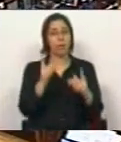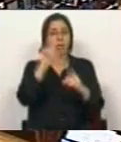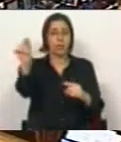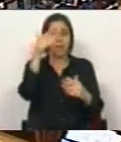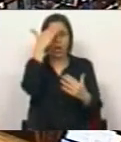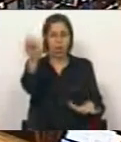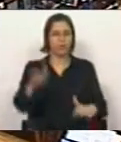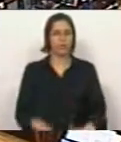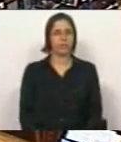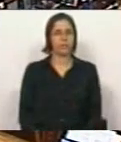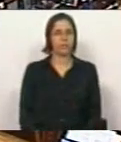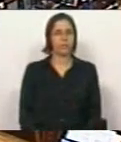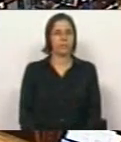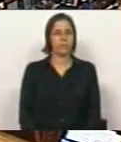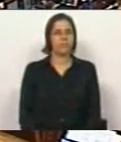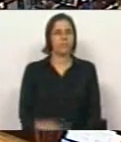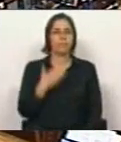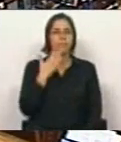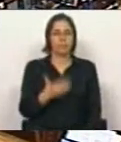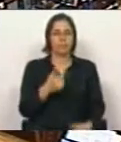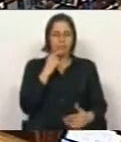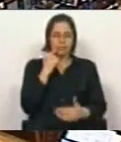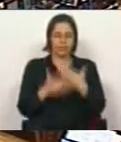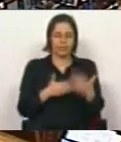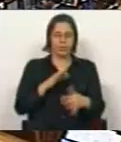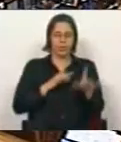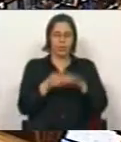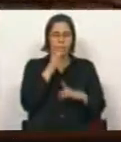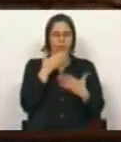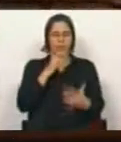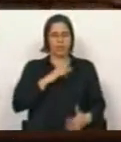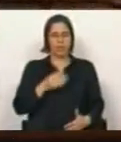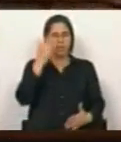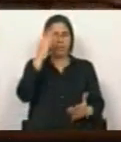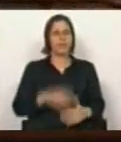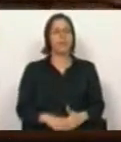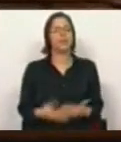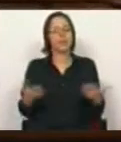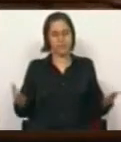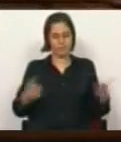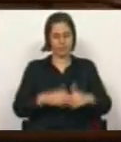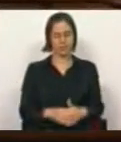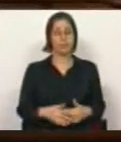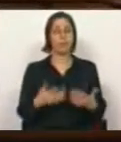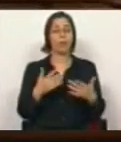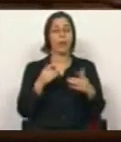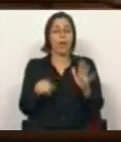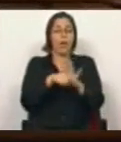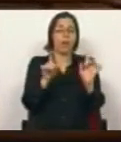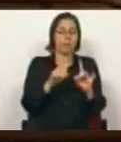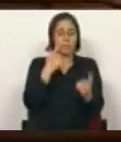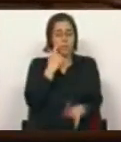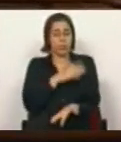saírem. Muito obrigado. Pode continuar, senhor deputado. Obrigado, Sr. Presidente. Com efeito, involuntariamente,